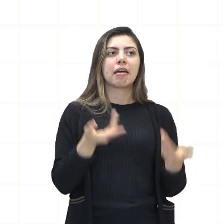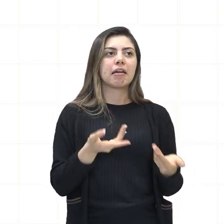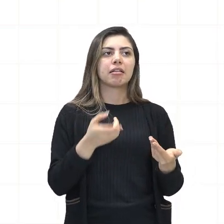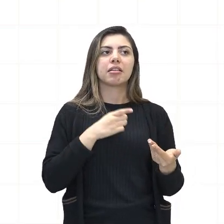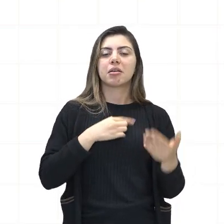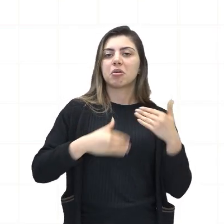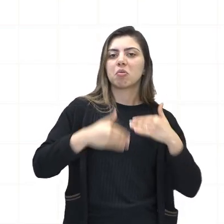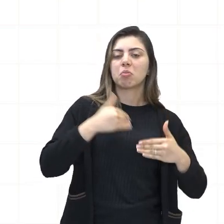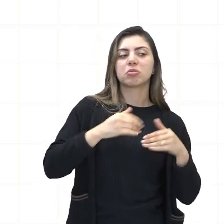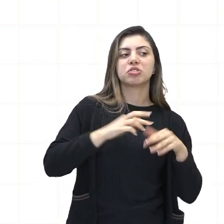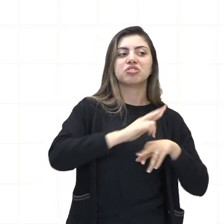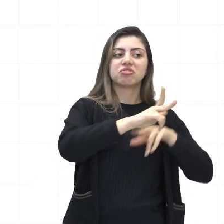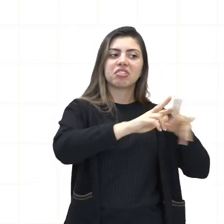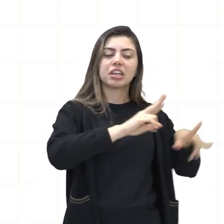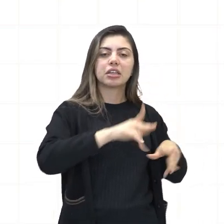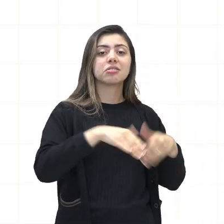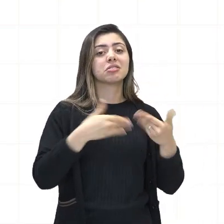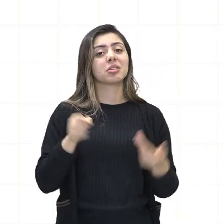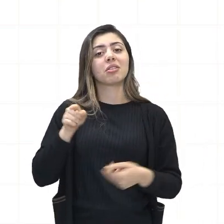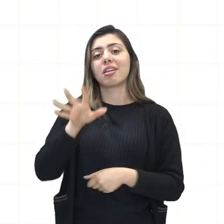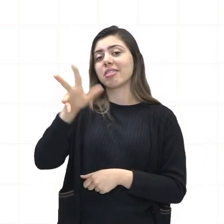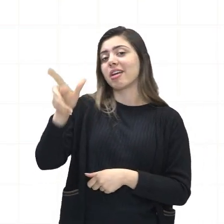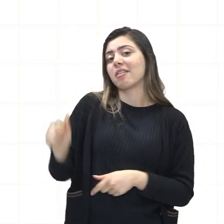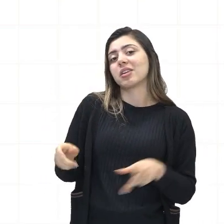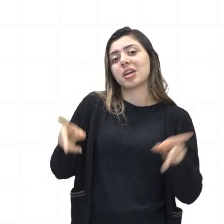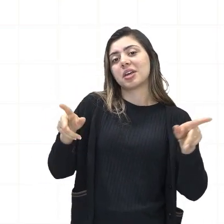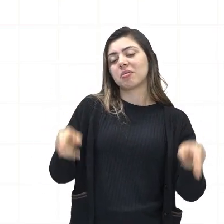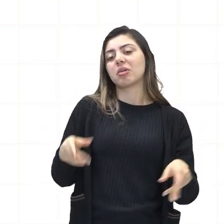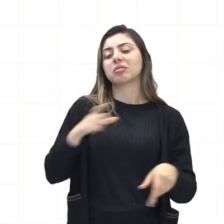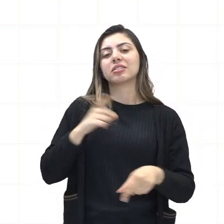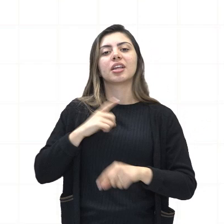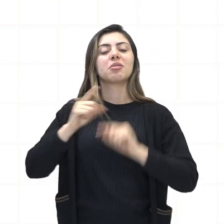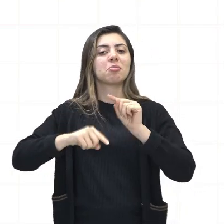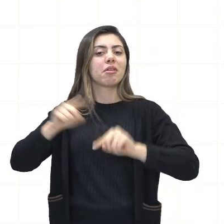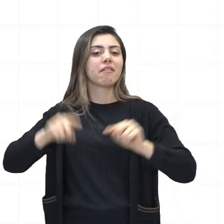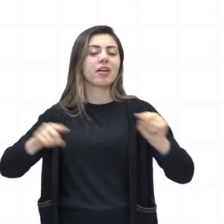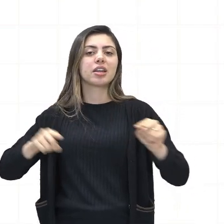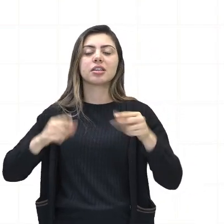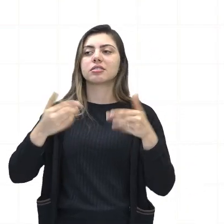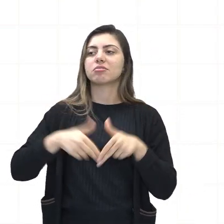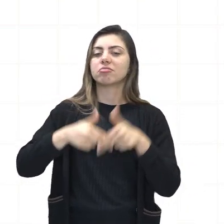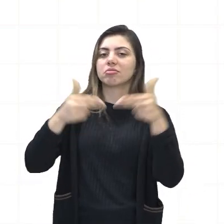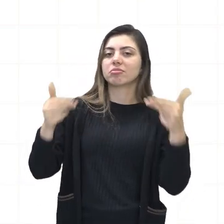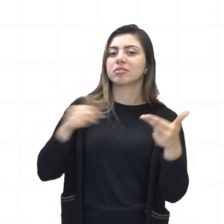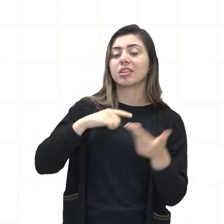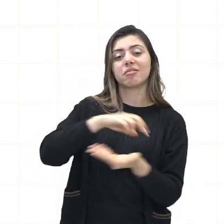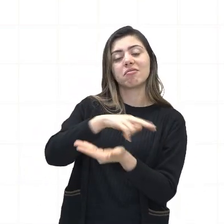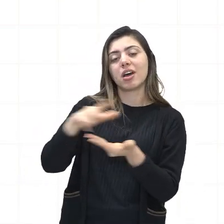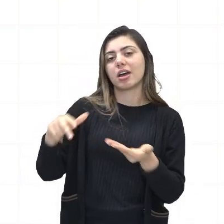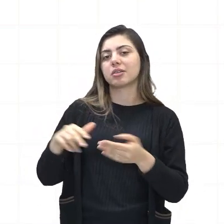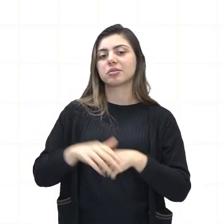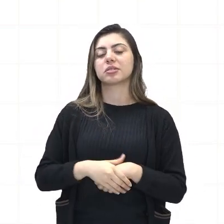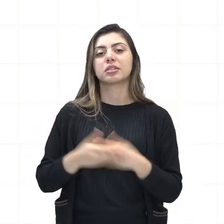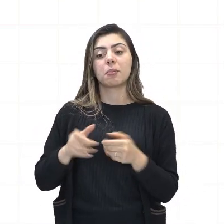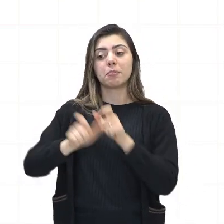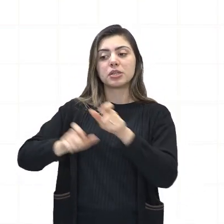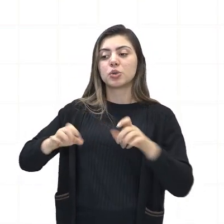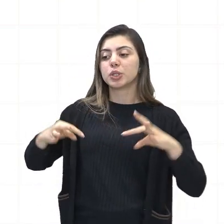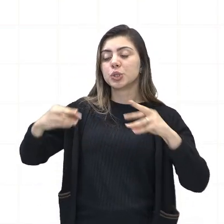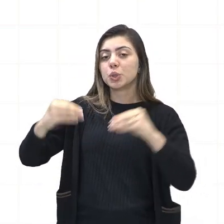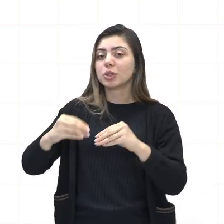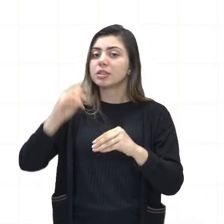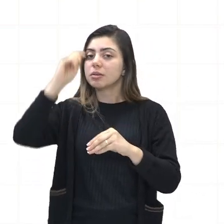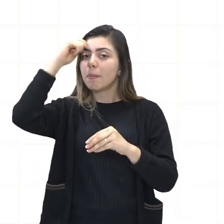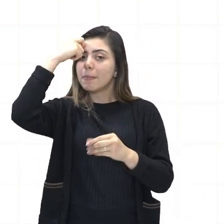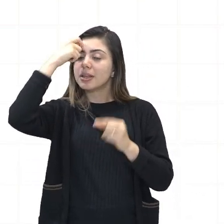África da mesma forma. Existe toda uma variação étnica na África também. Então são todos negros, mas